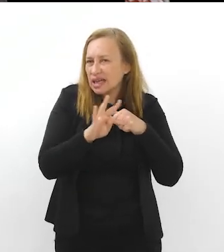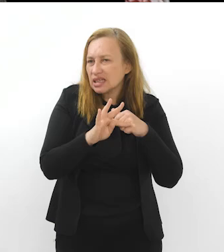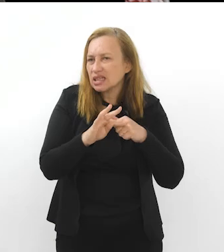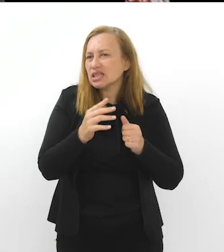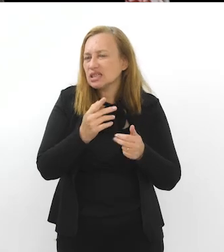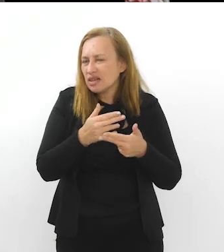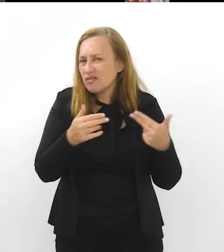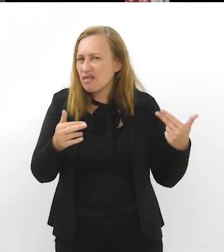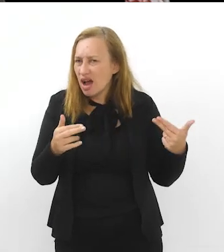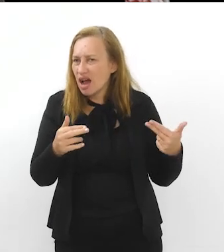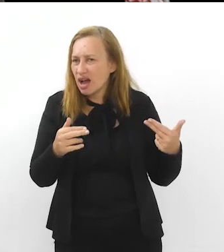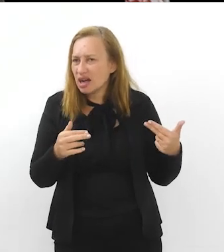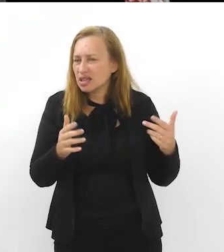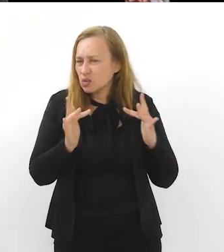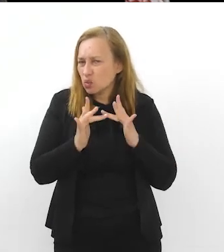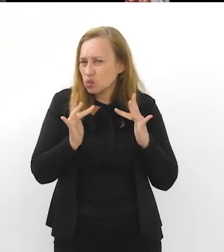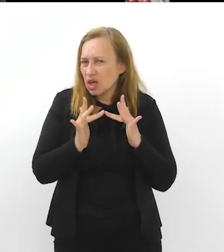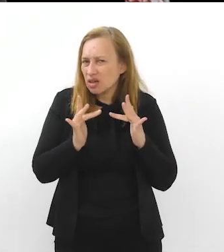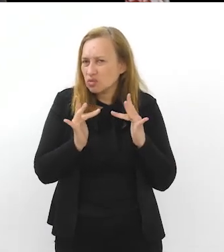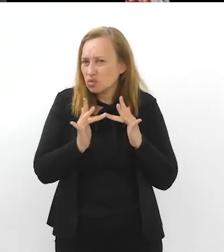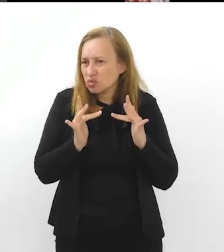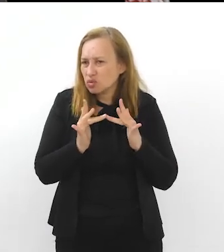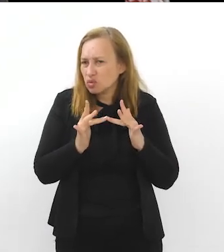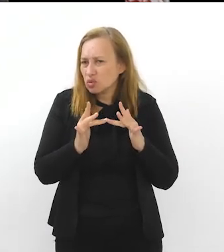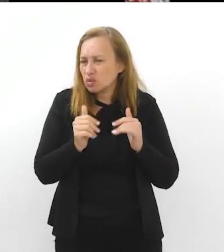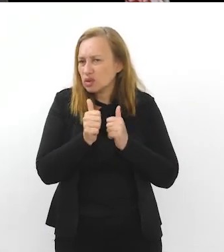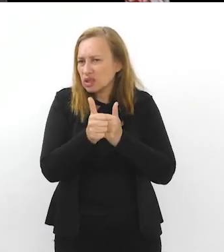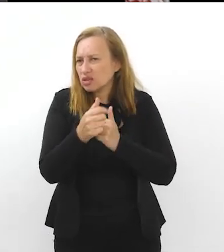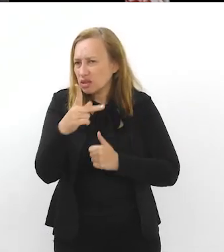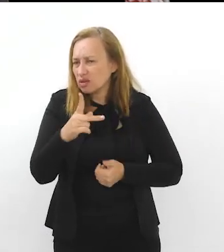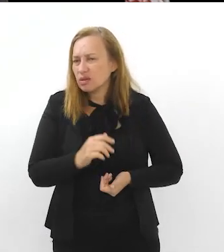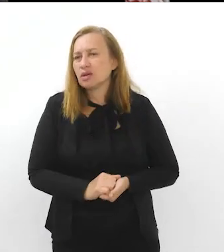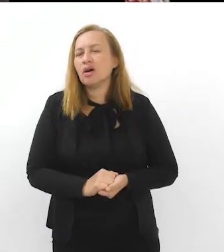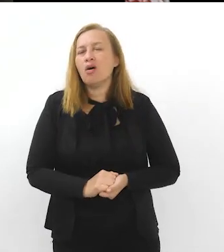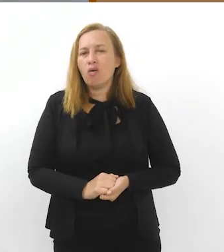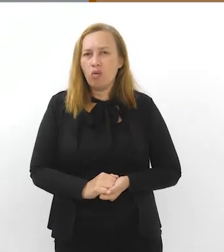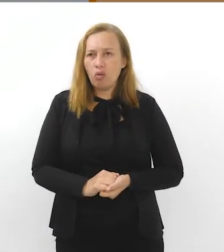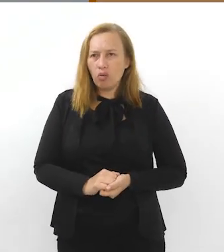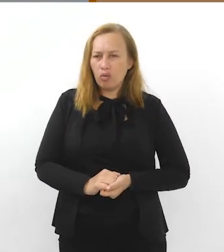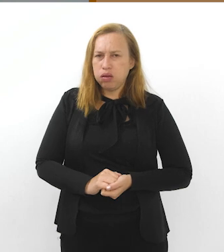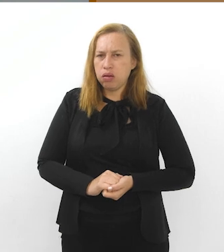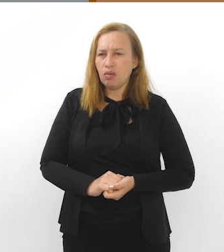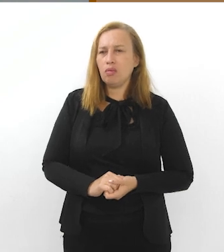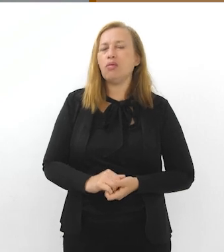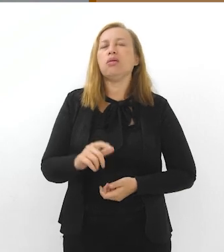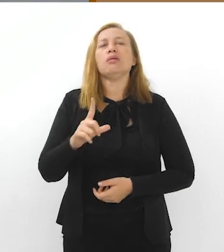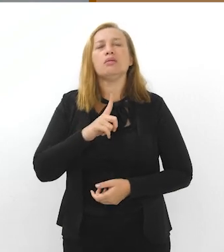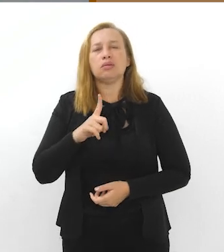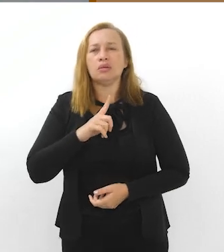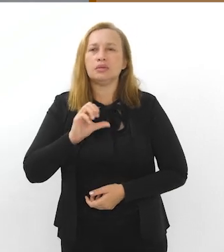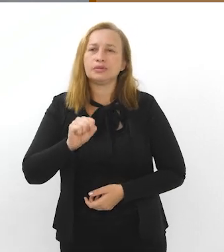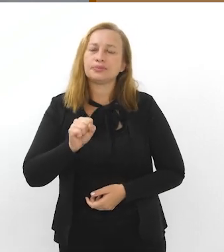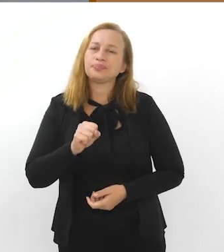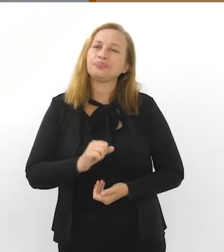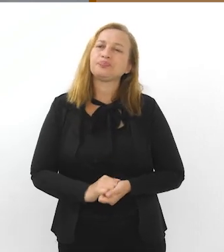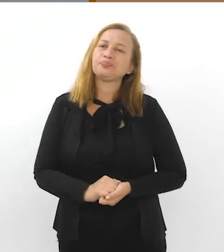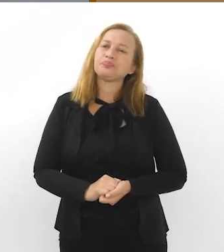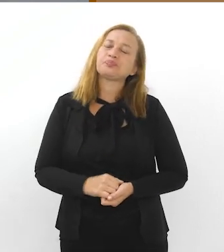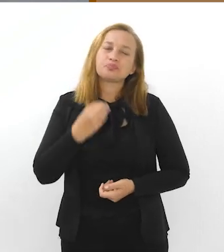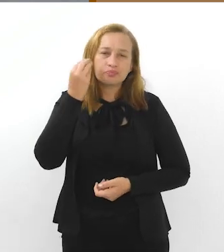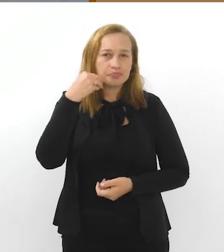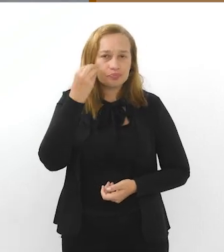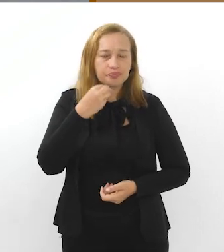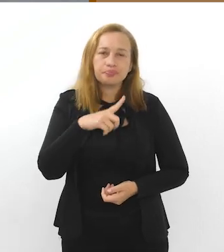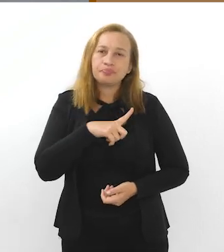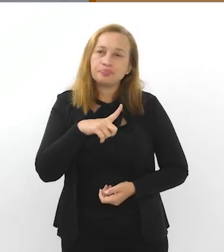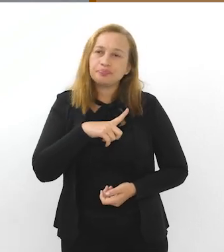técnica, enfim, tem muito disso, esse contato com os seus seguidores? Tem sim. Só que eu